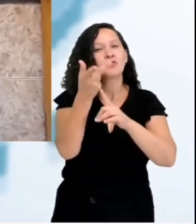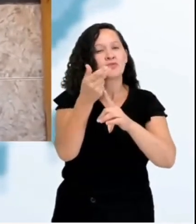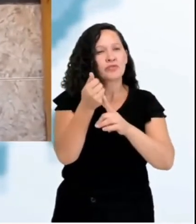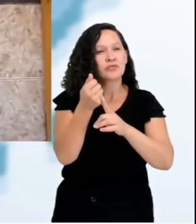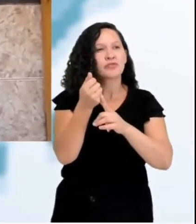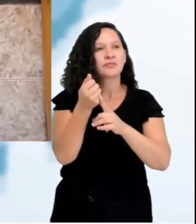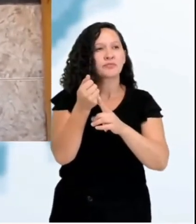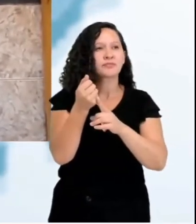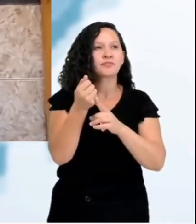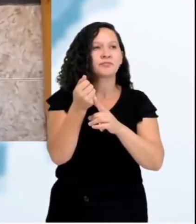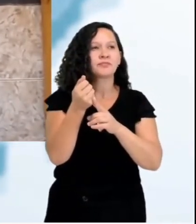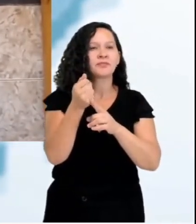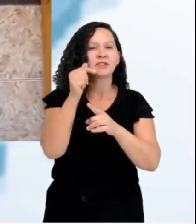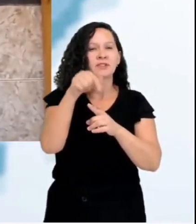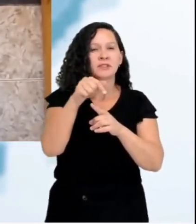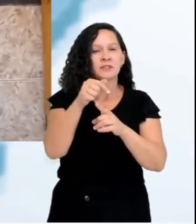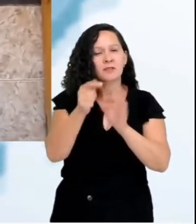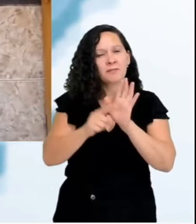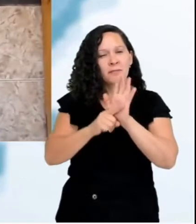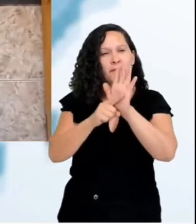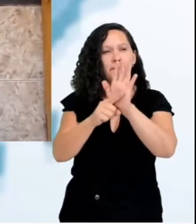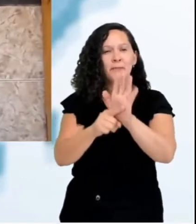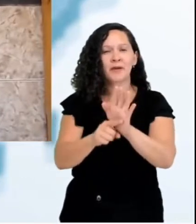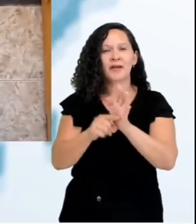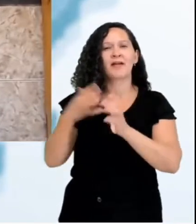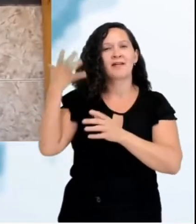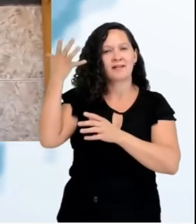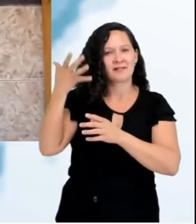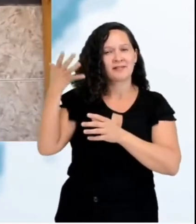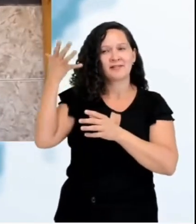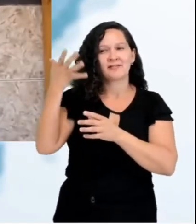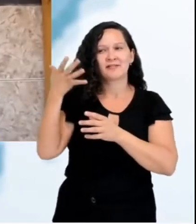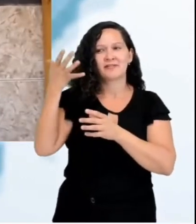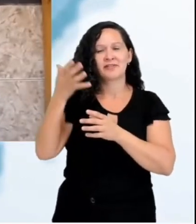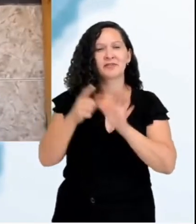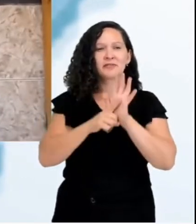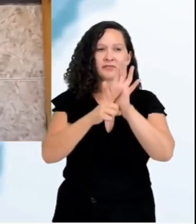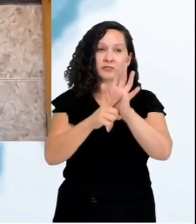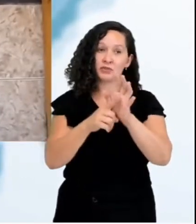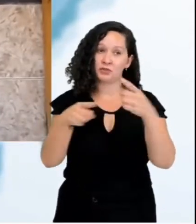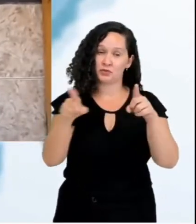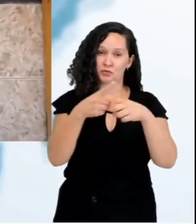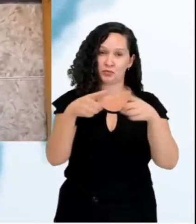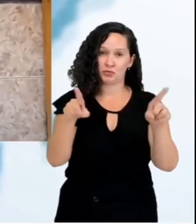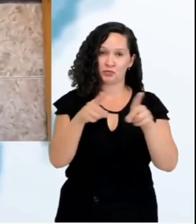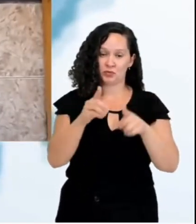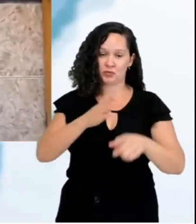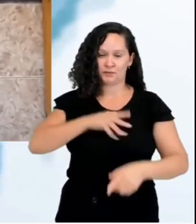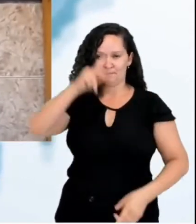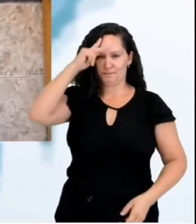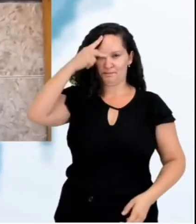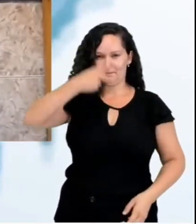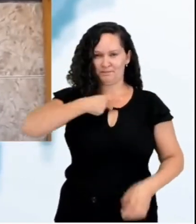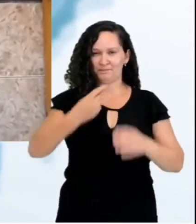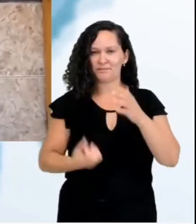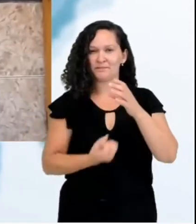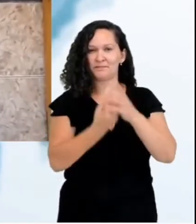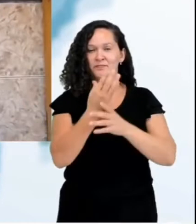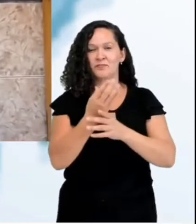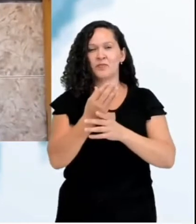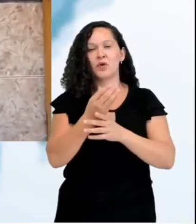artística aqui para contribuir com o evento. Vou cantar uma música autoral